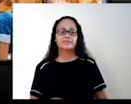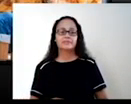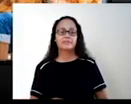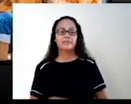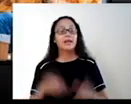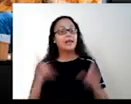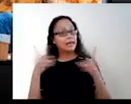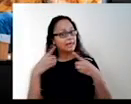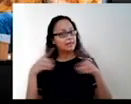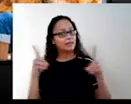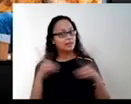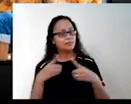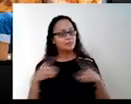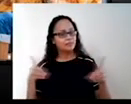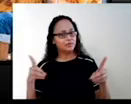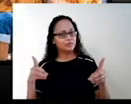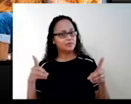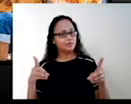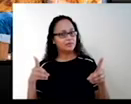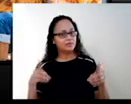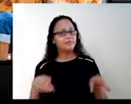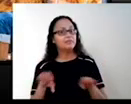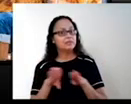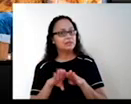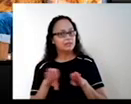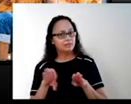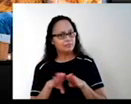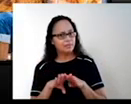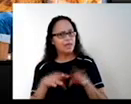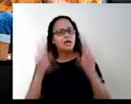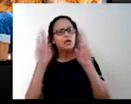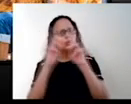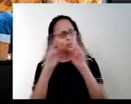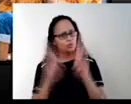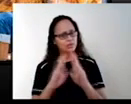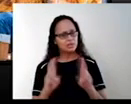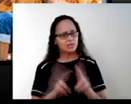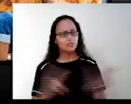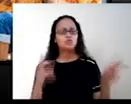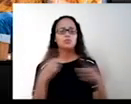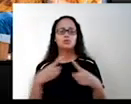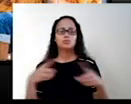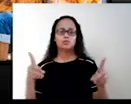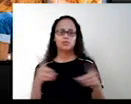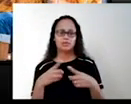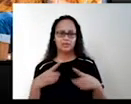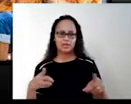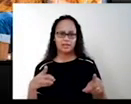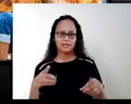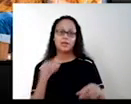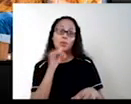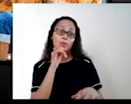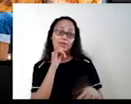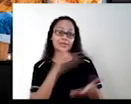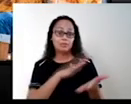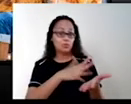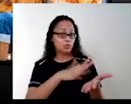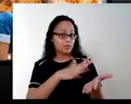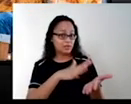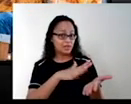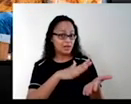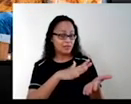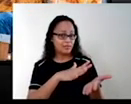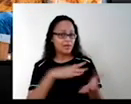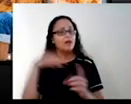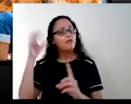E na música, eles trouxeram alguns ritmos musicais, né? O samba, por exemplo, foi